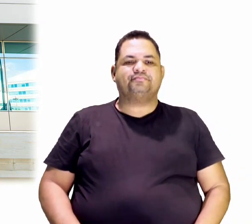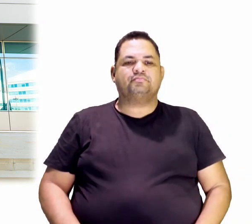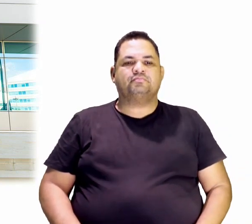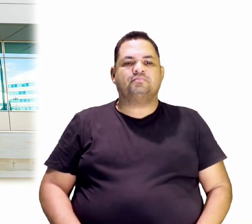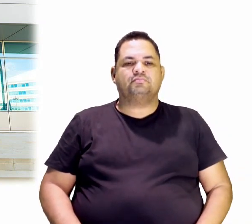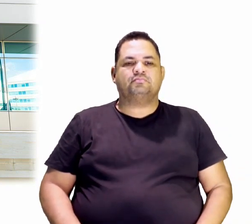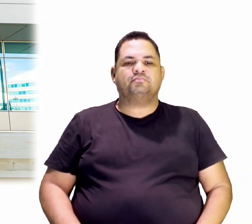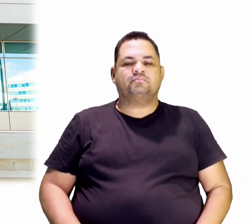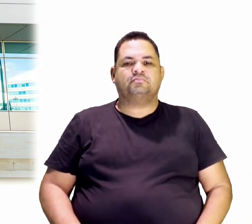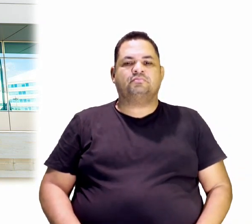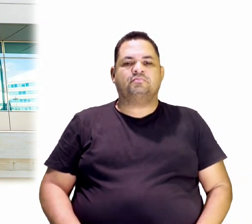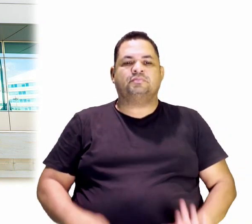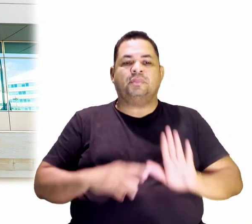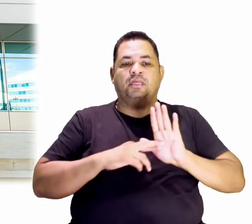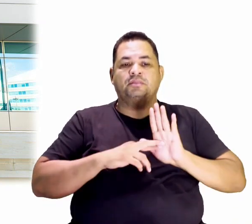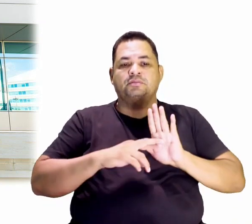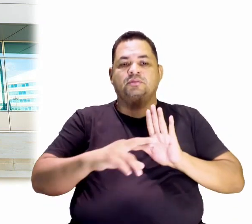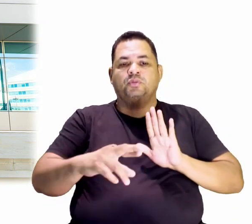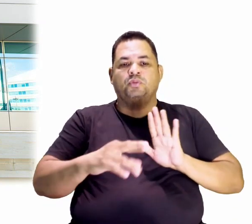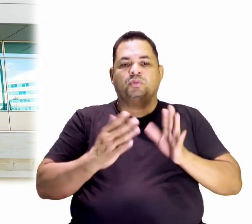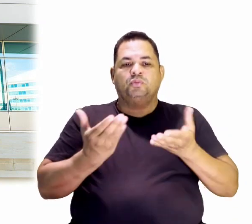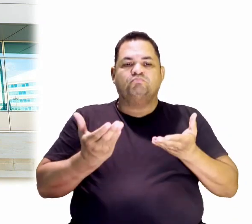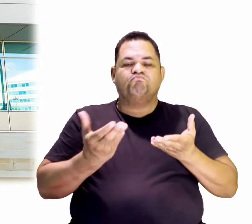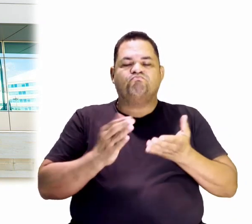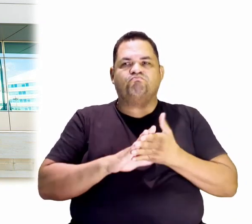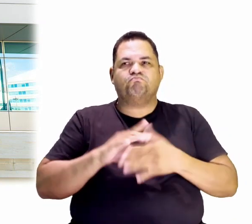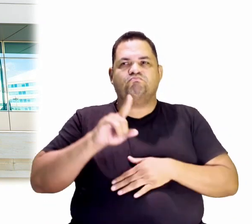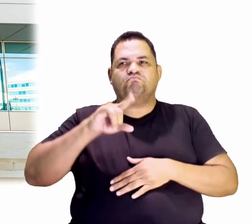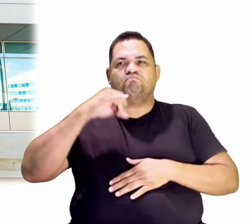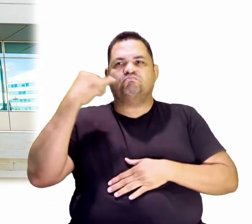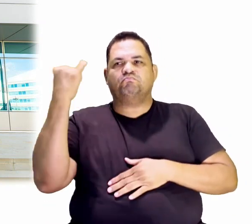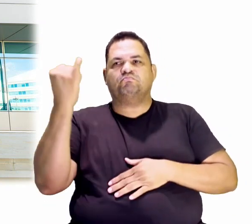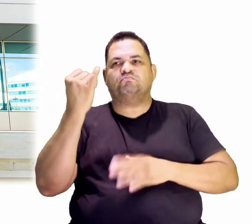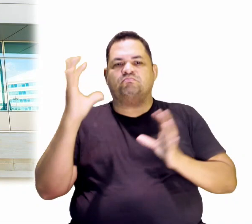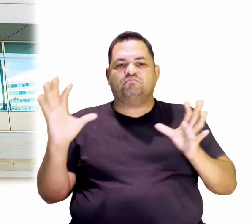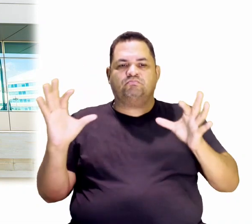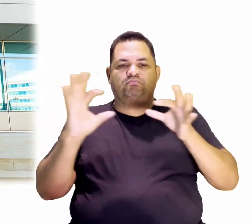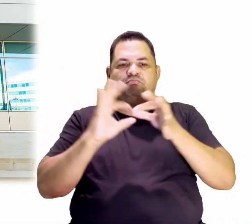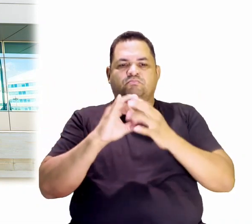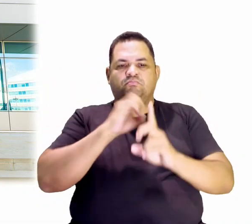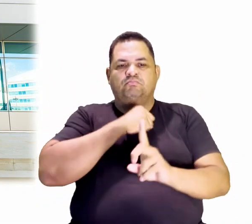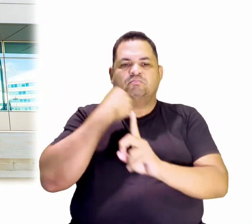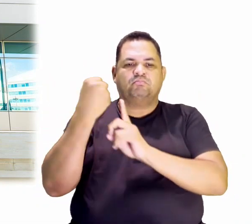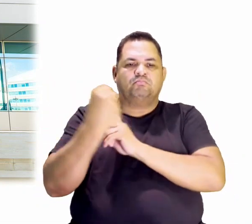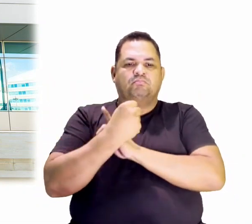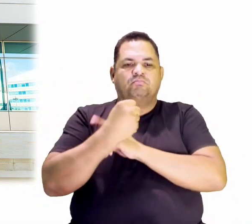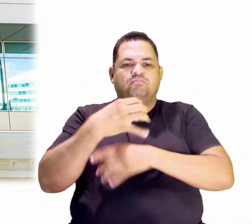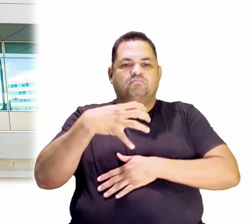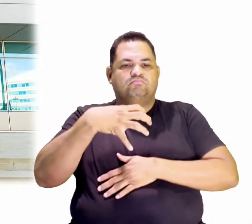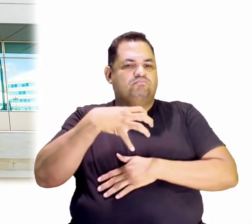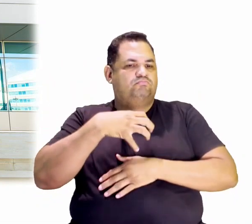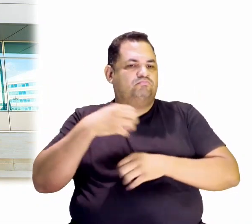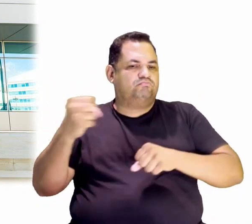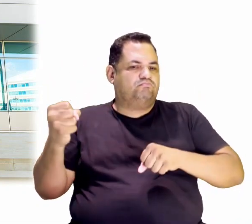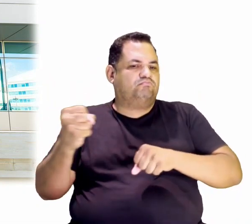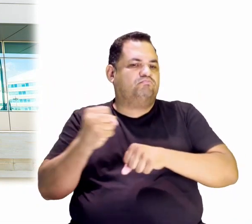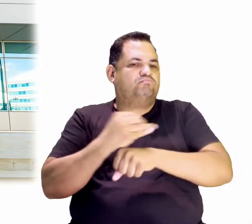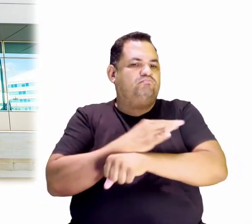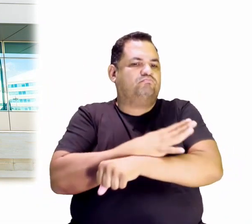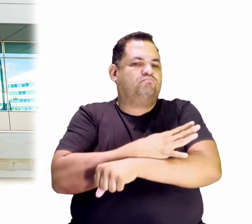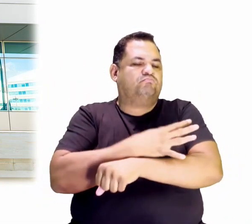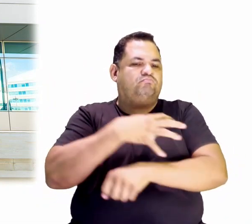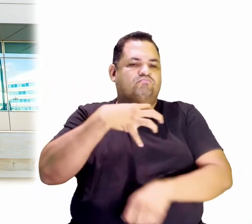ela está aí representando um importante contexto socioafetivo e alternativo. Então, quando